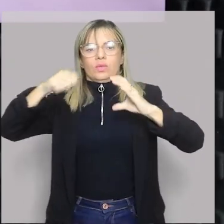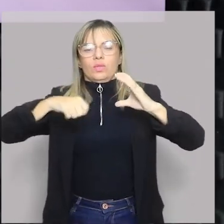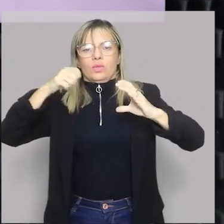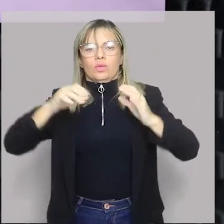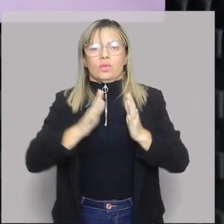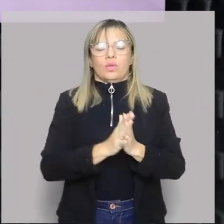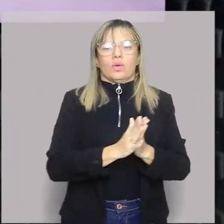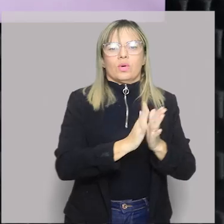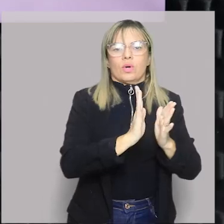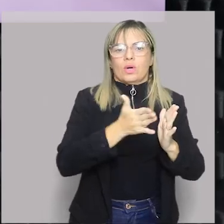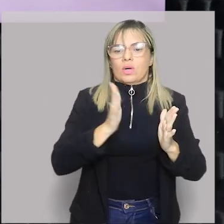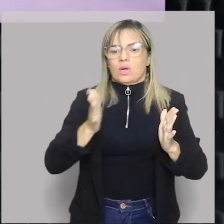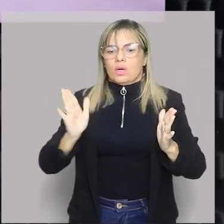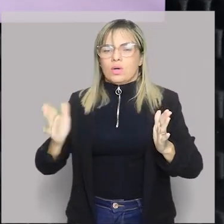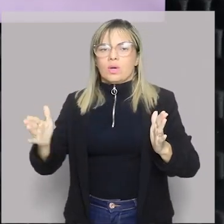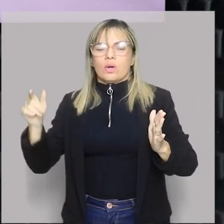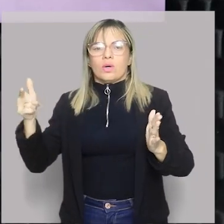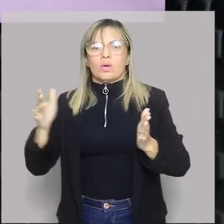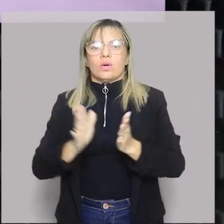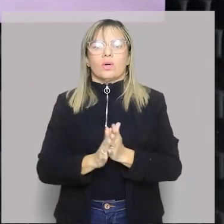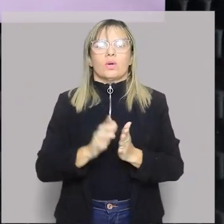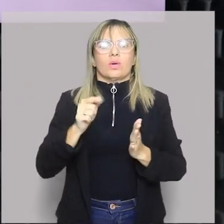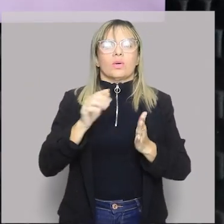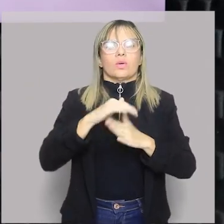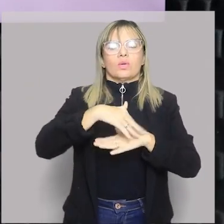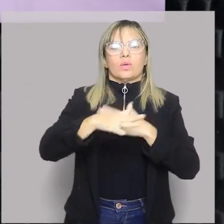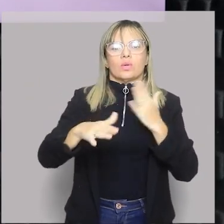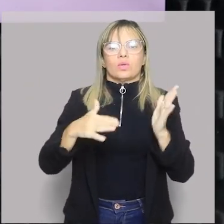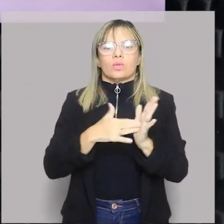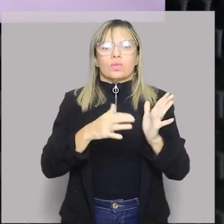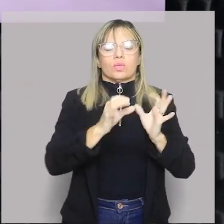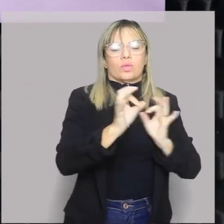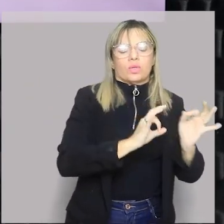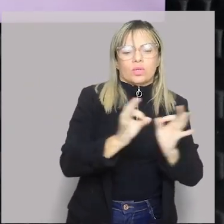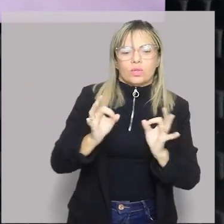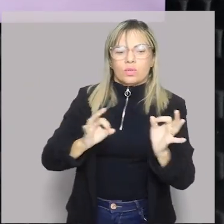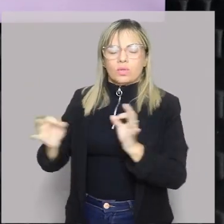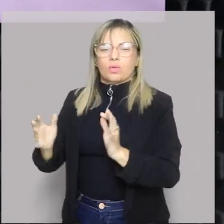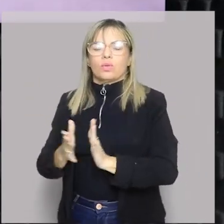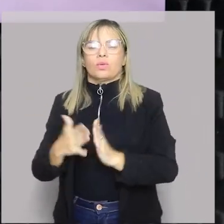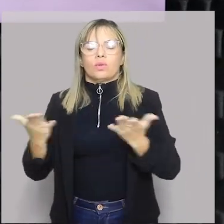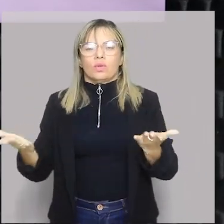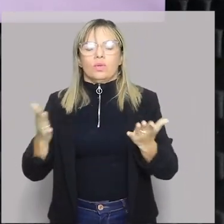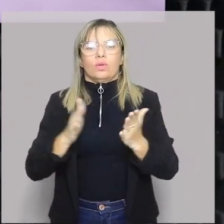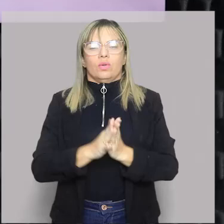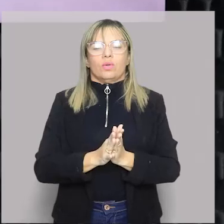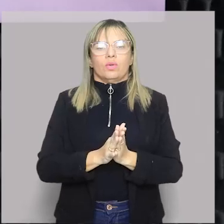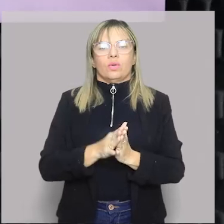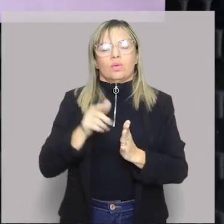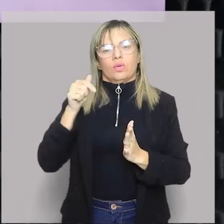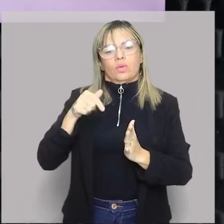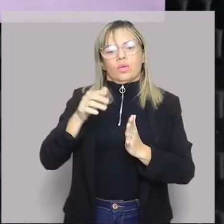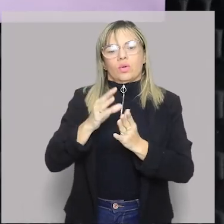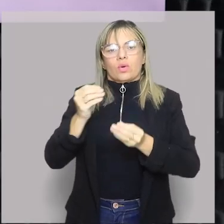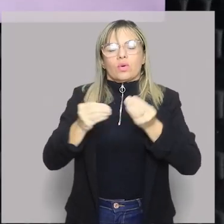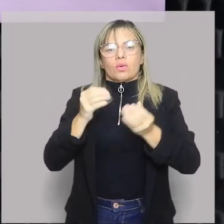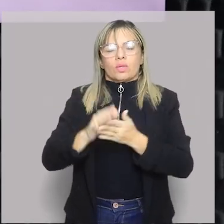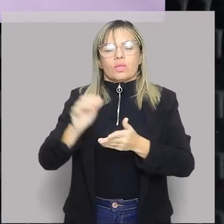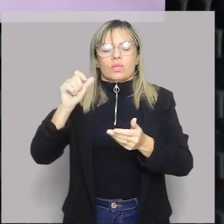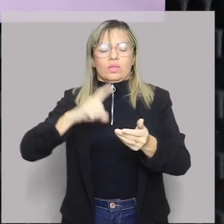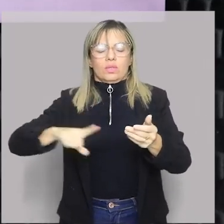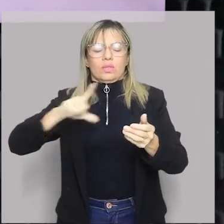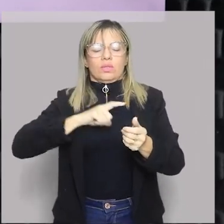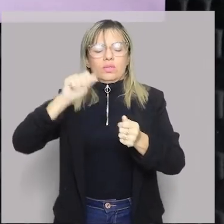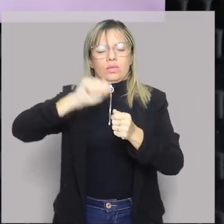sequência, o tempo da aula. Então, tudo isso faz parte da montagem, da orientação da gravação desse vídeo. Então, isso